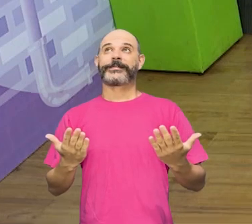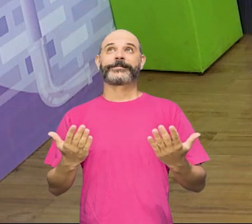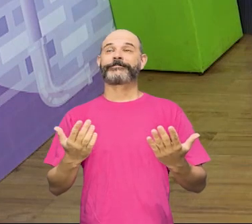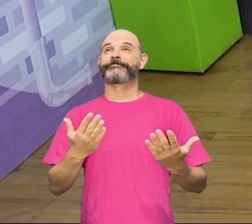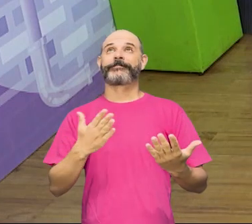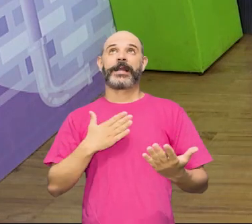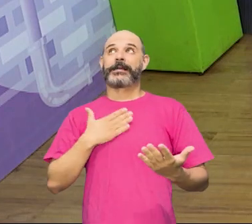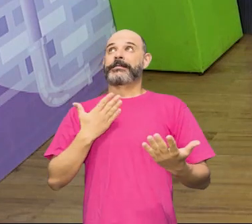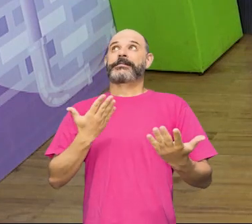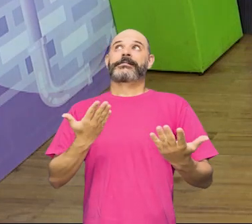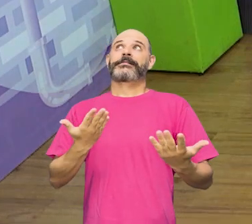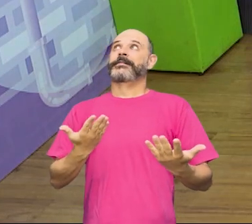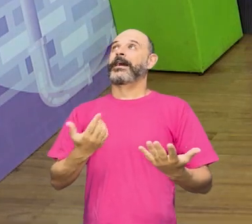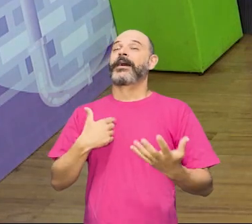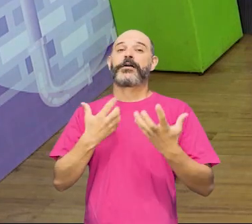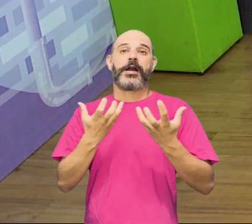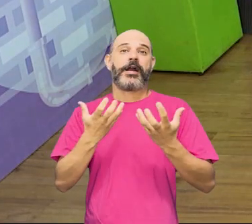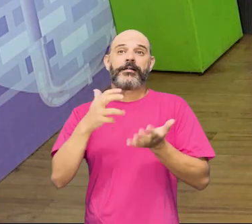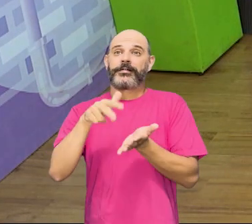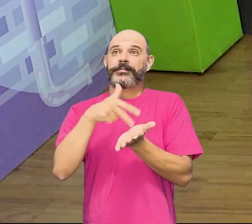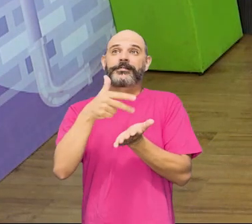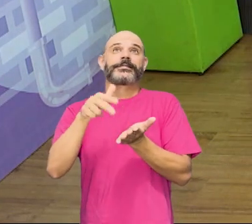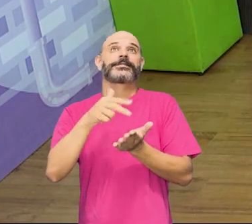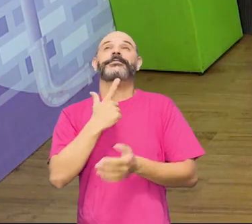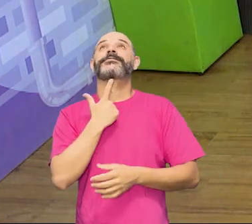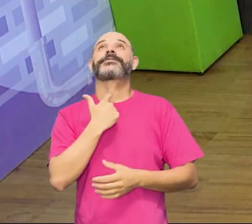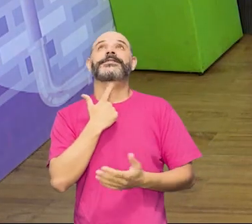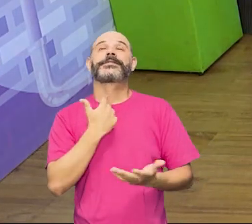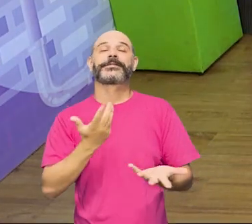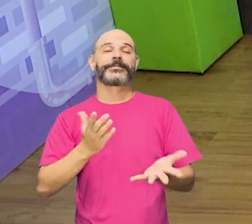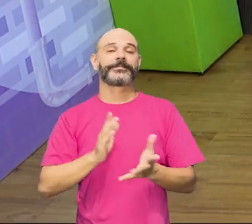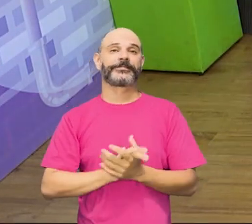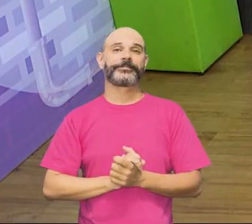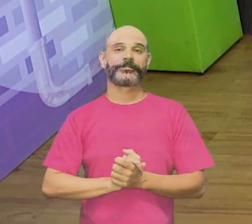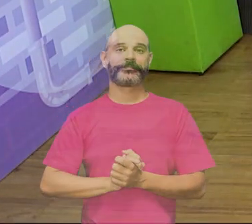Me deu uma vontade de dançar.